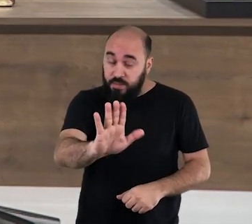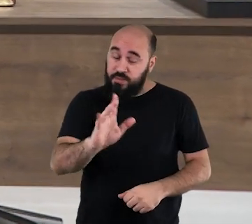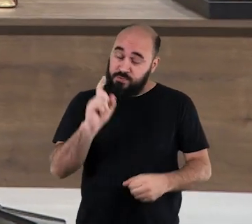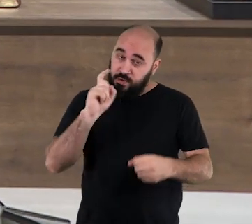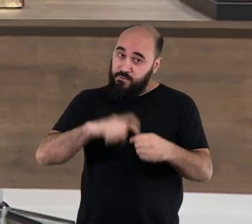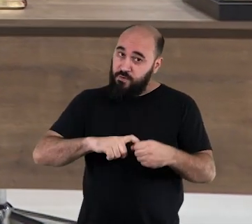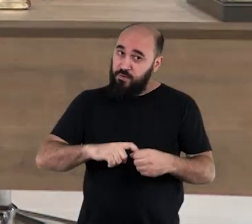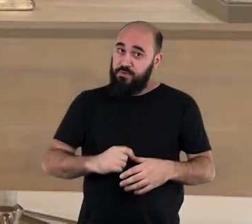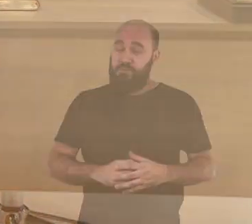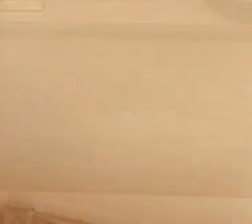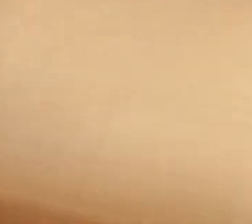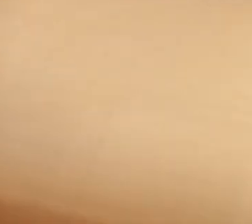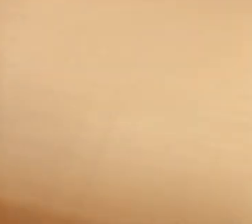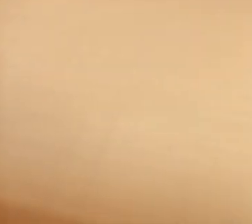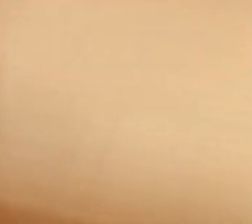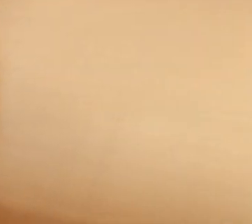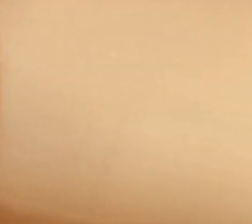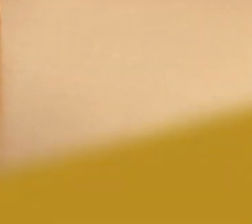já volta.